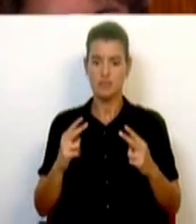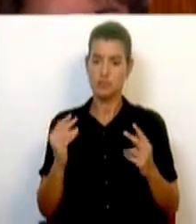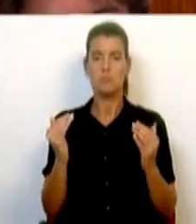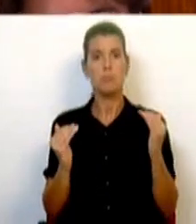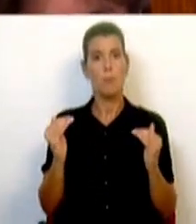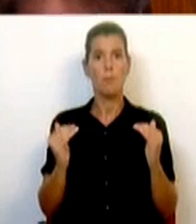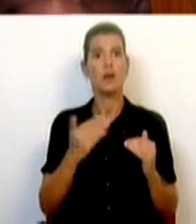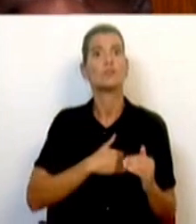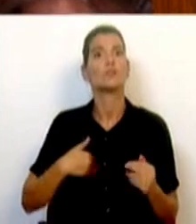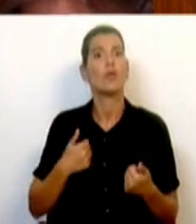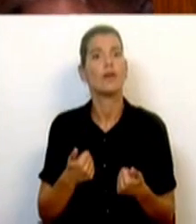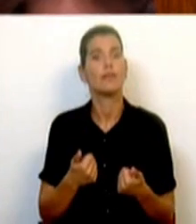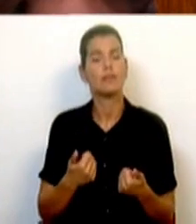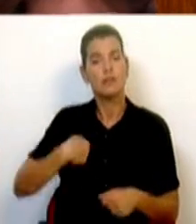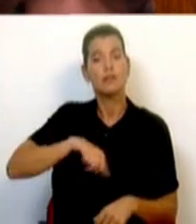forma saudável.